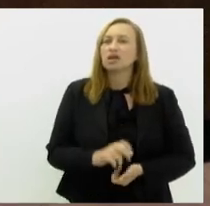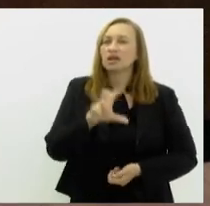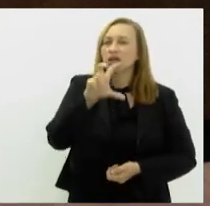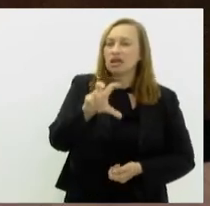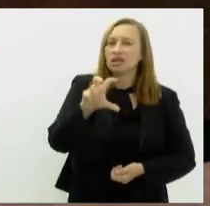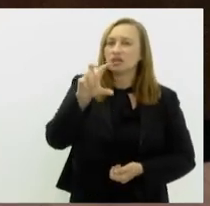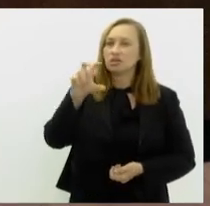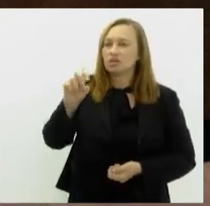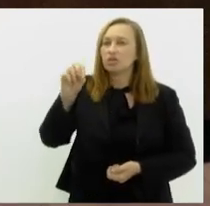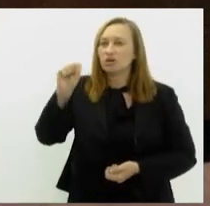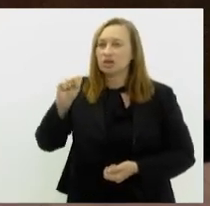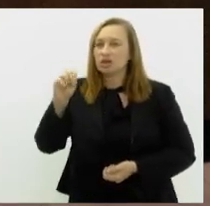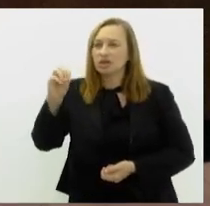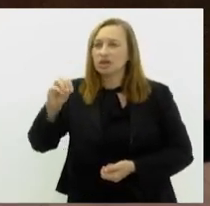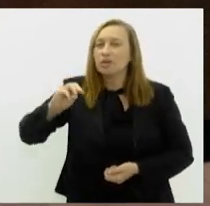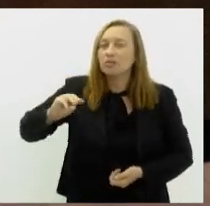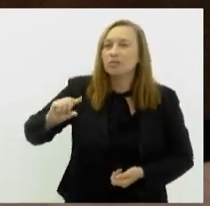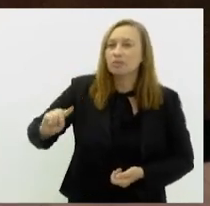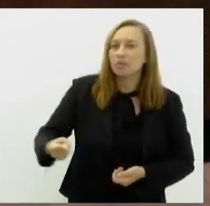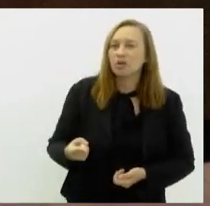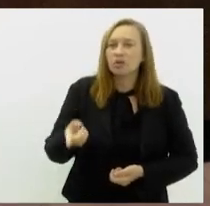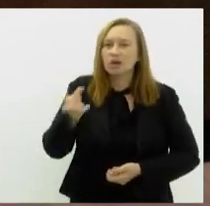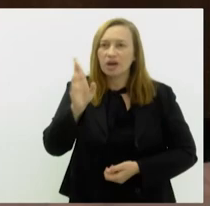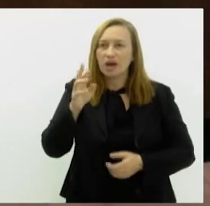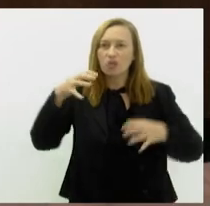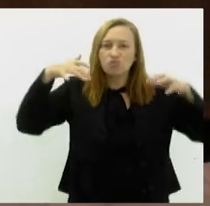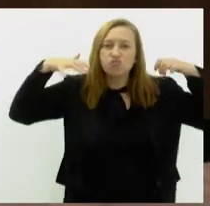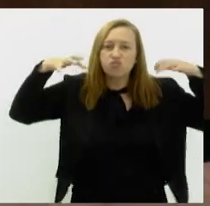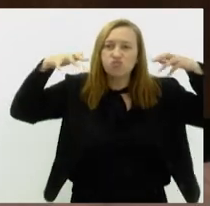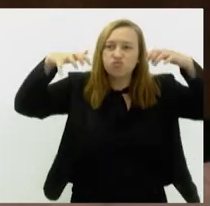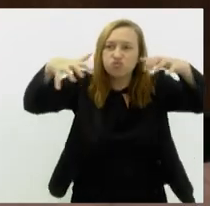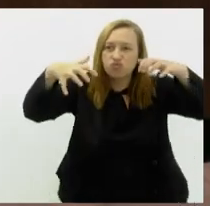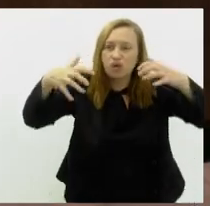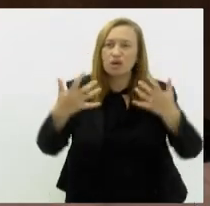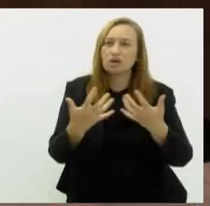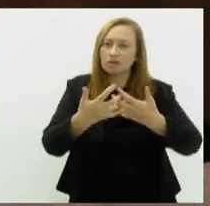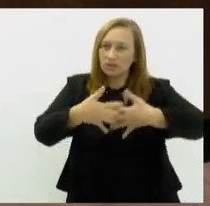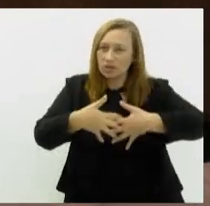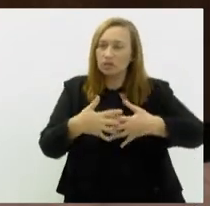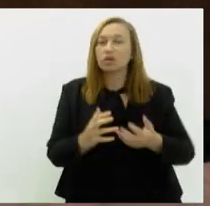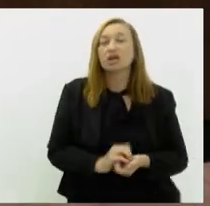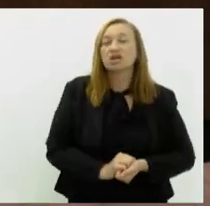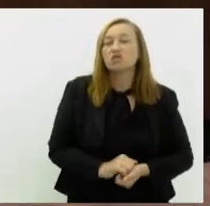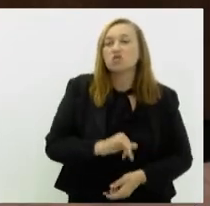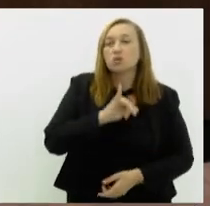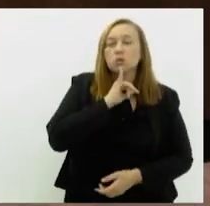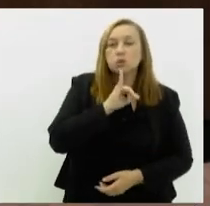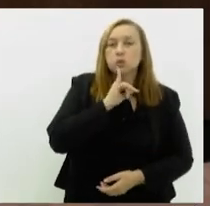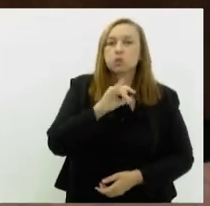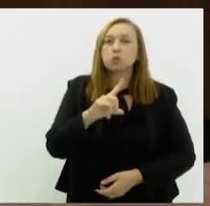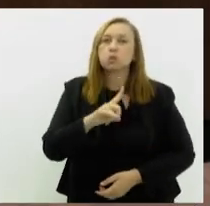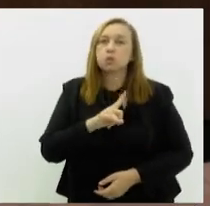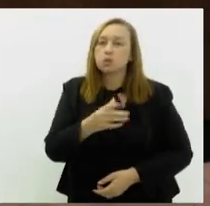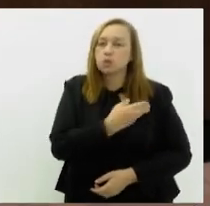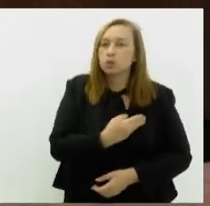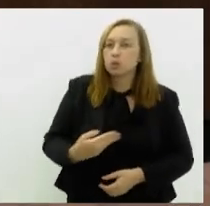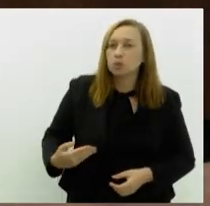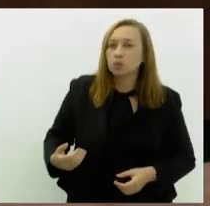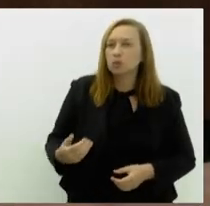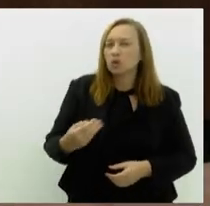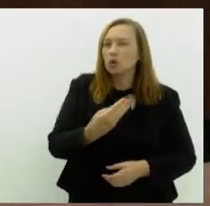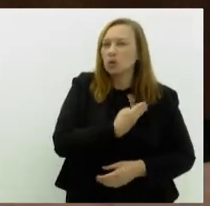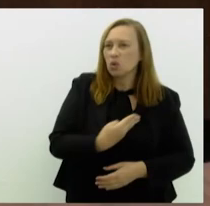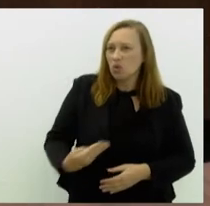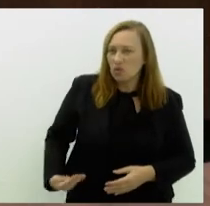R$ 580 mil para ação de resposta perante as chuvas na cidade de Petrópolis. A gente, infelizmente, tem um governo municipal com um